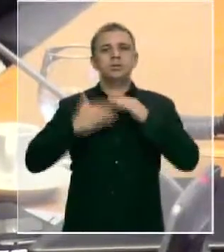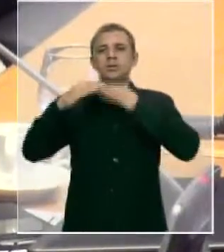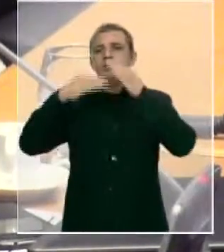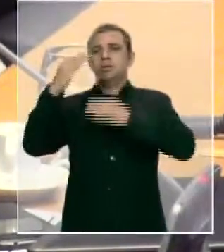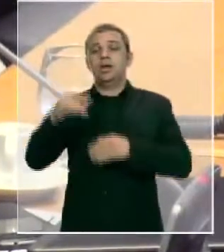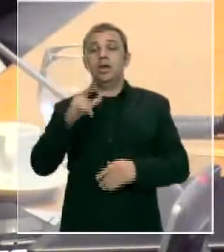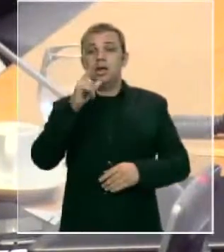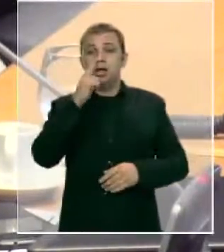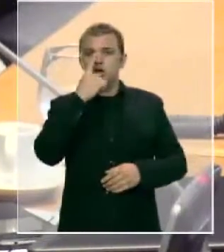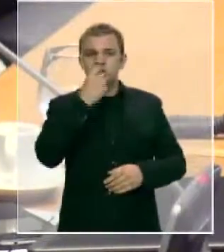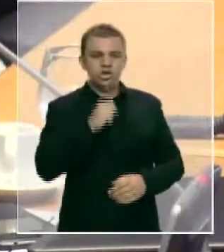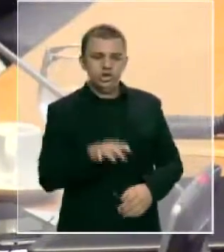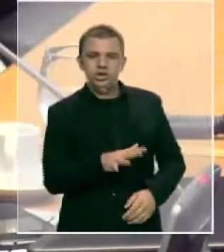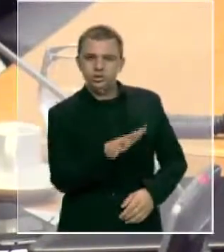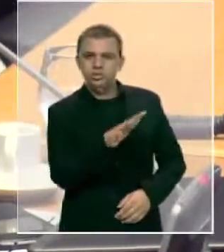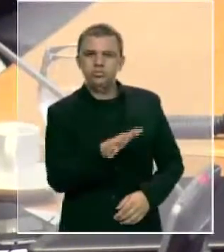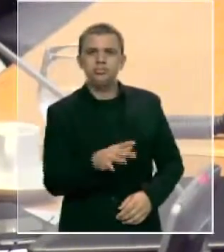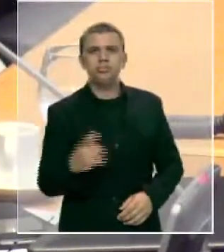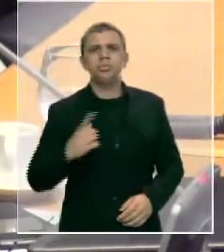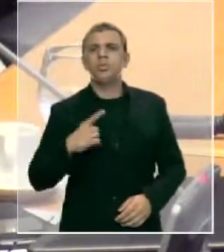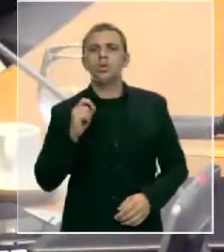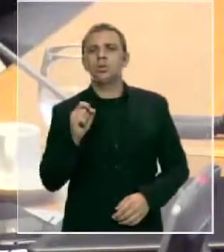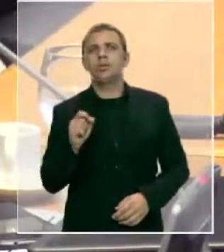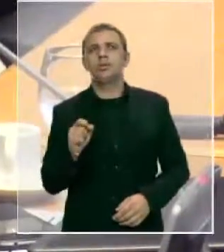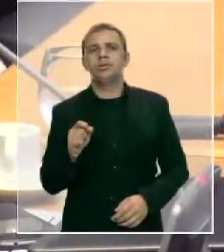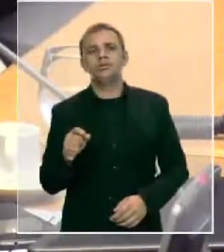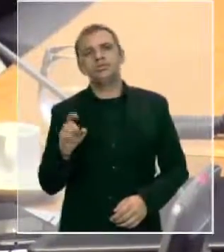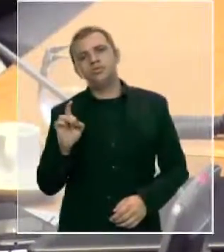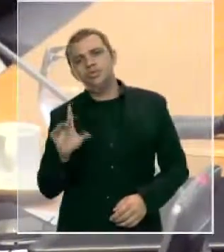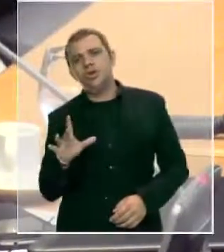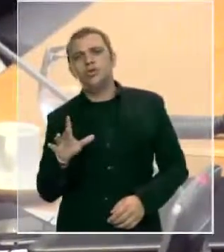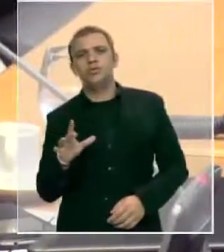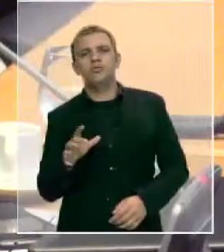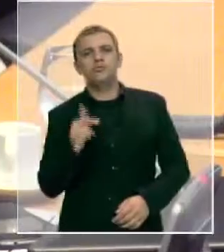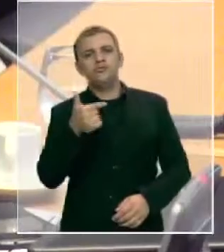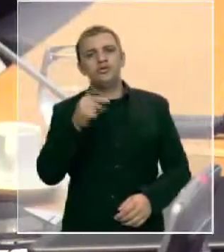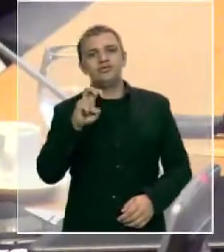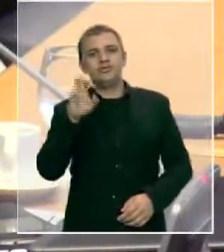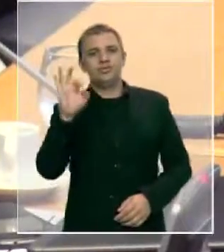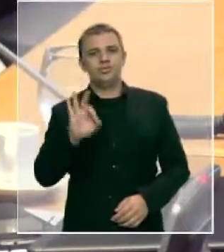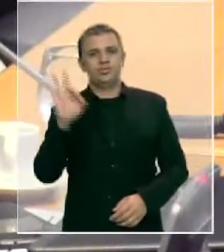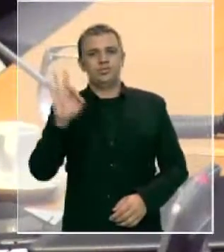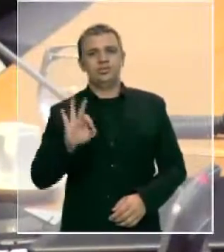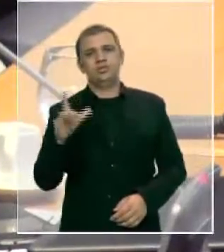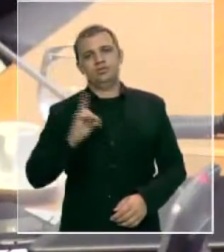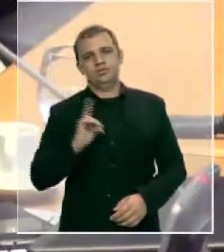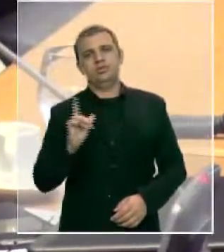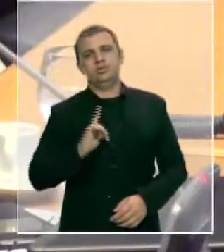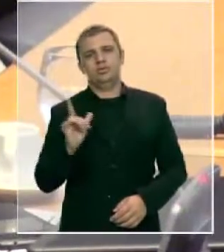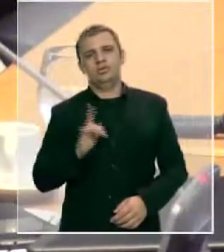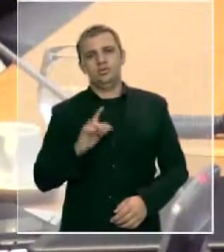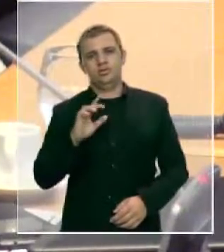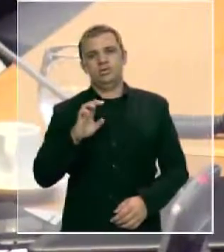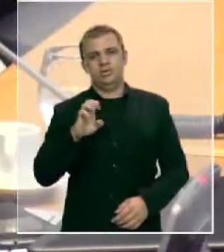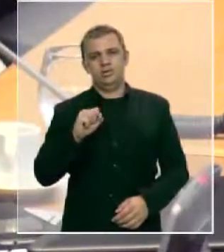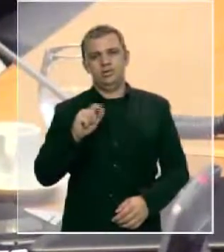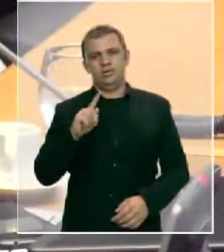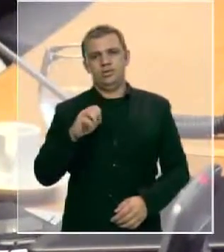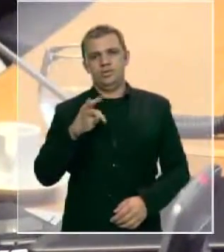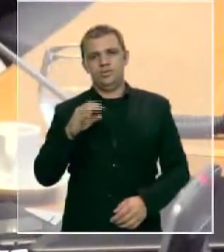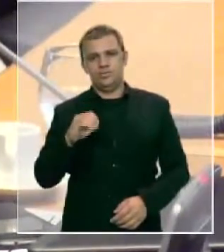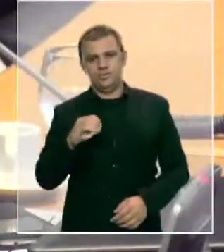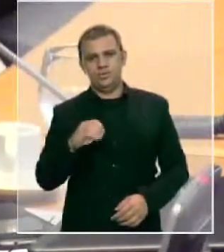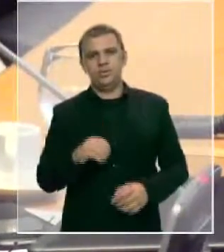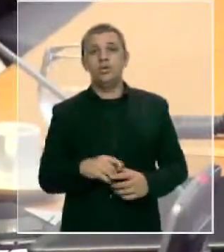tem 1/4 que tem rede coletora de esgoto, né? Nós recuperamos todas aquelas elevatórias, as